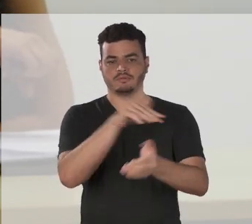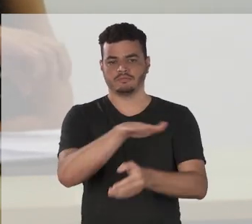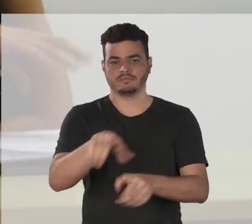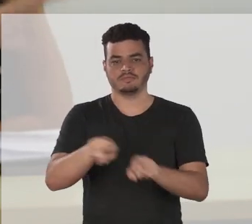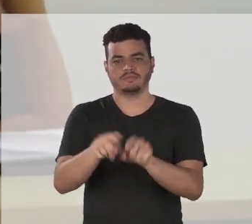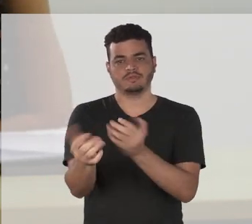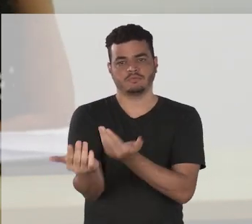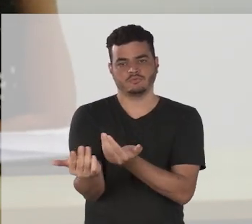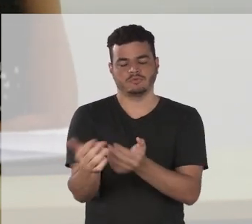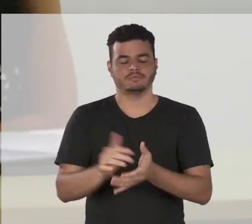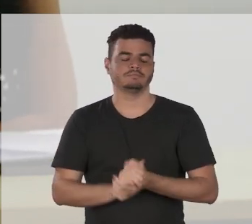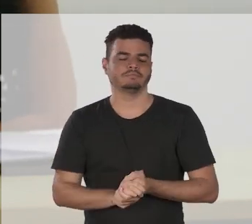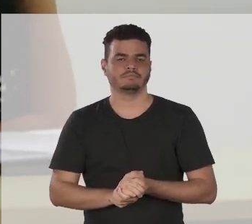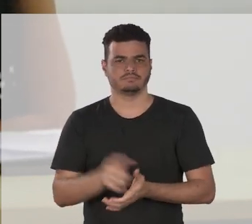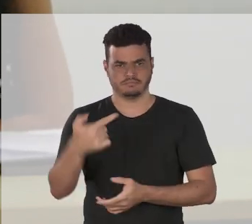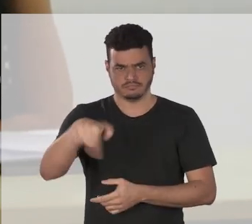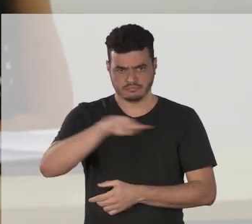juvenil.